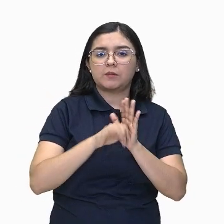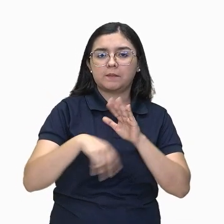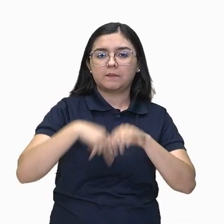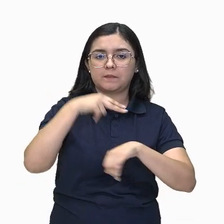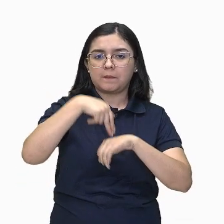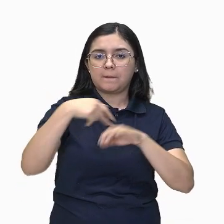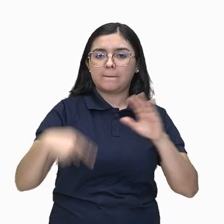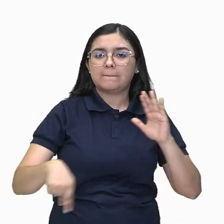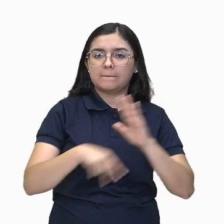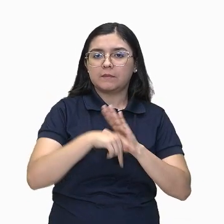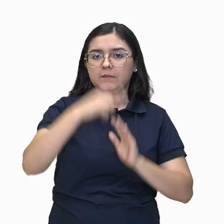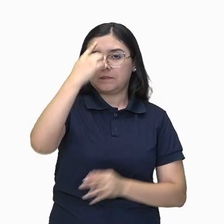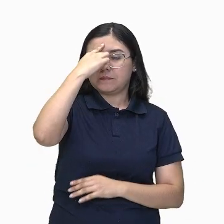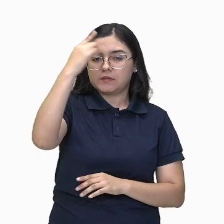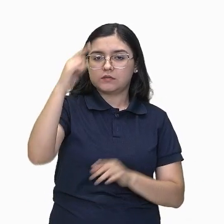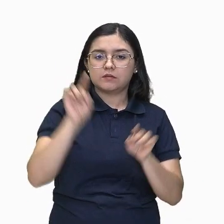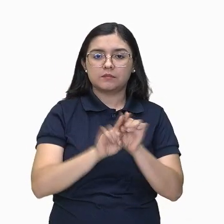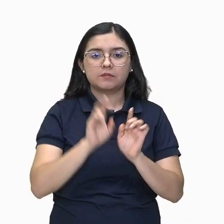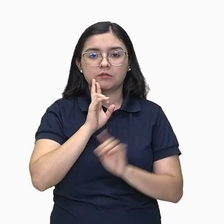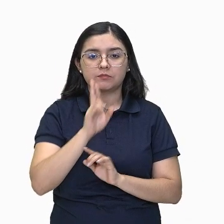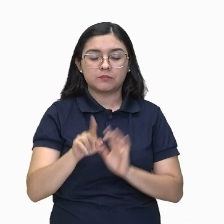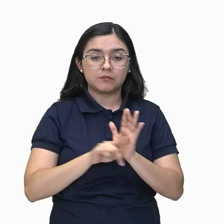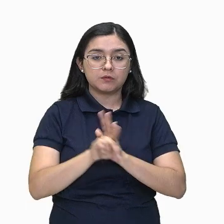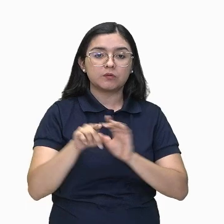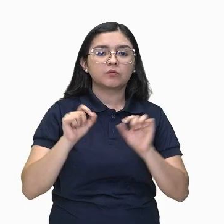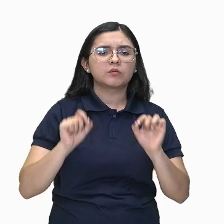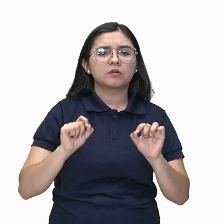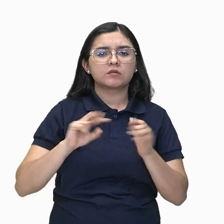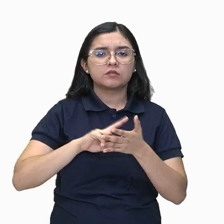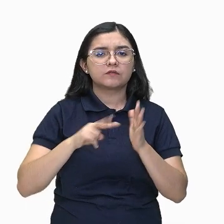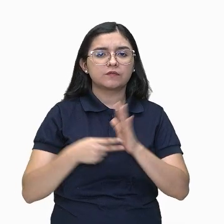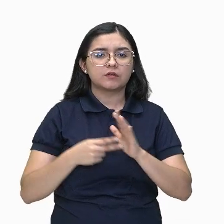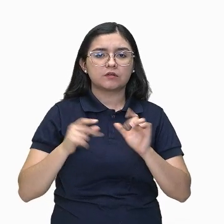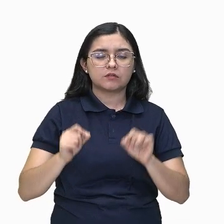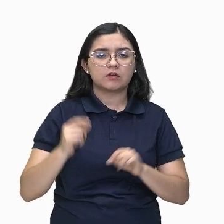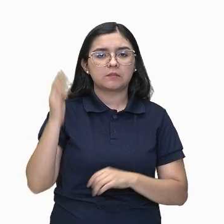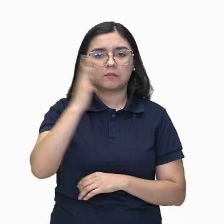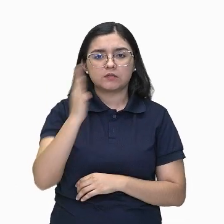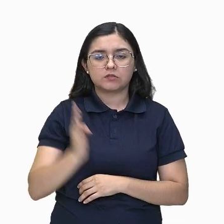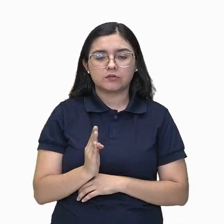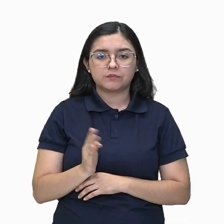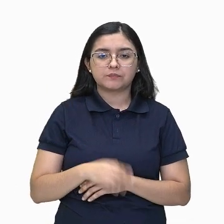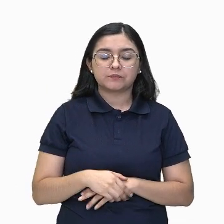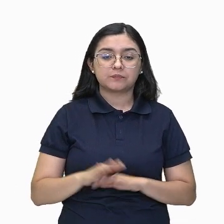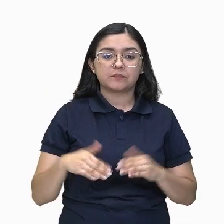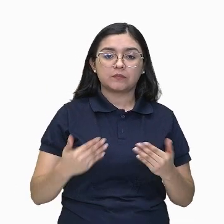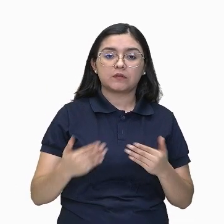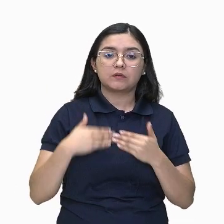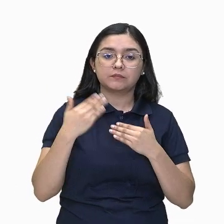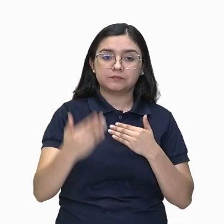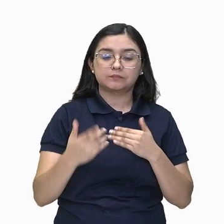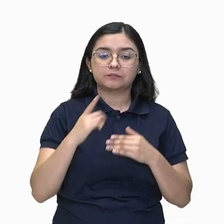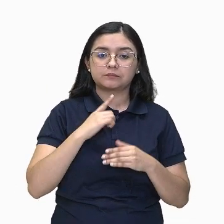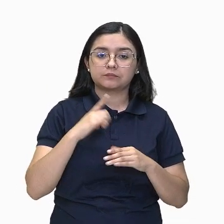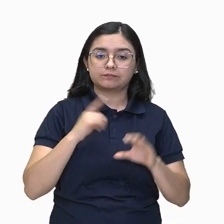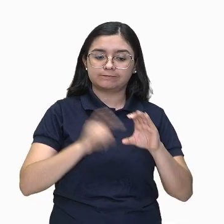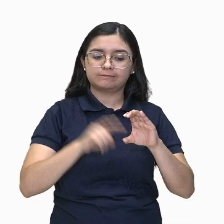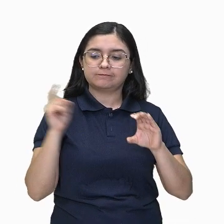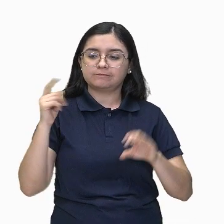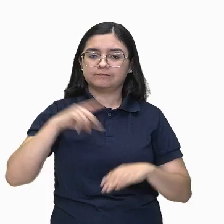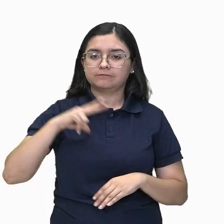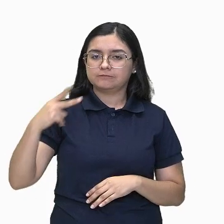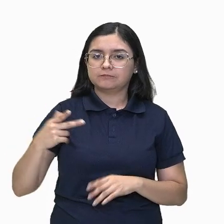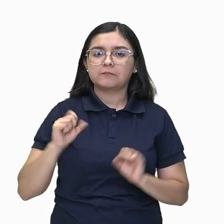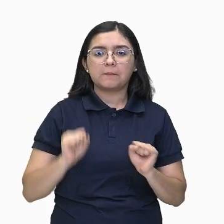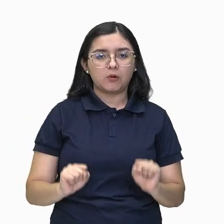nacional, pensar e responder a pergunta: o que é ser brasileiro? Então, após a ruptura com Portugal, até pode se